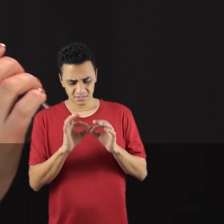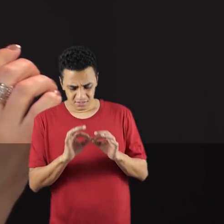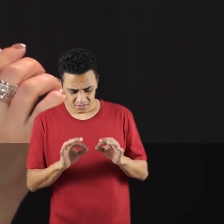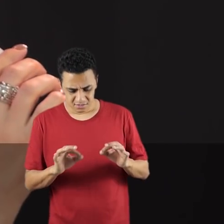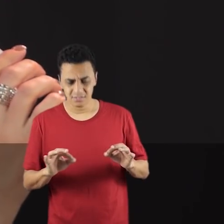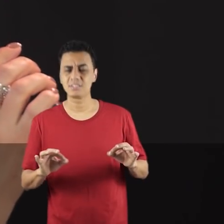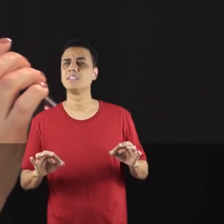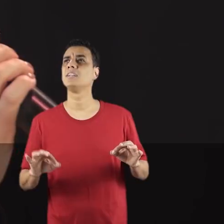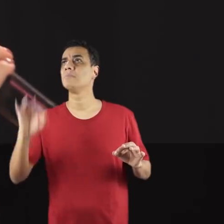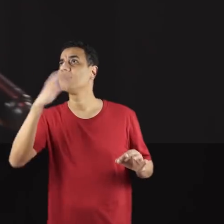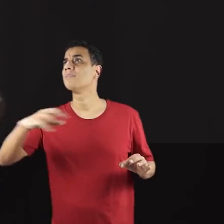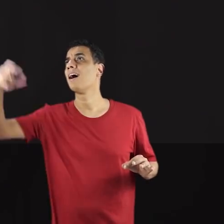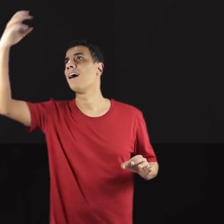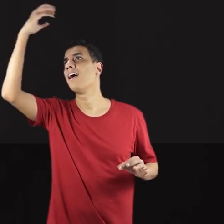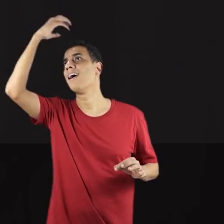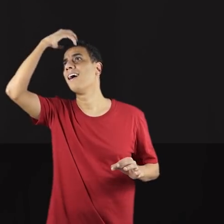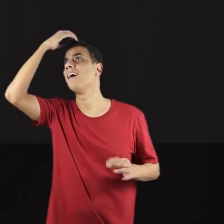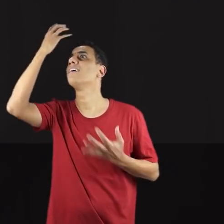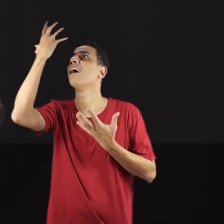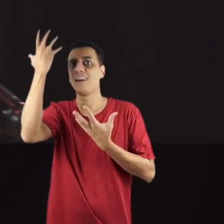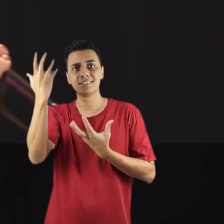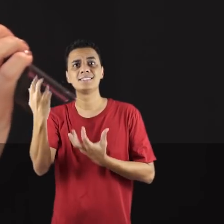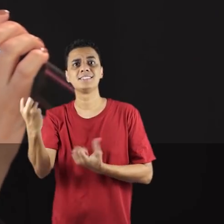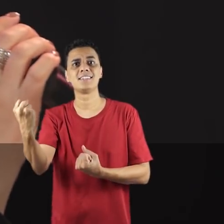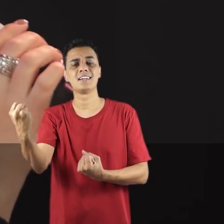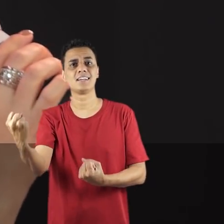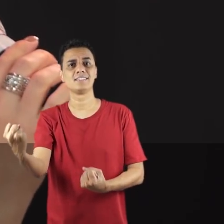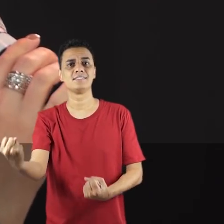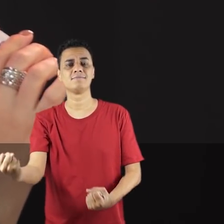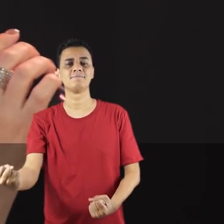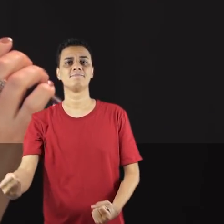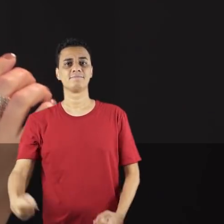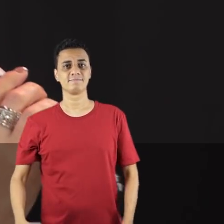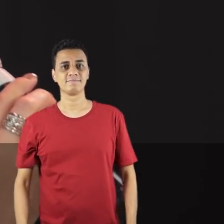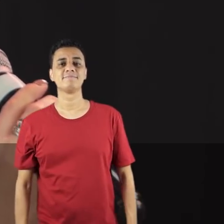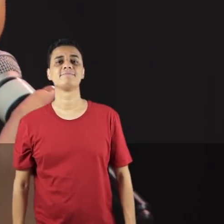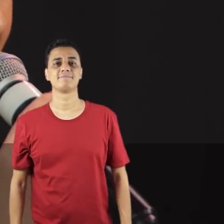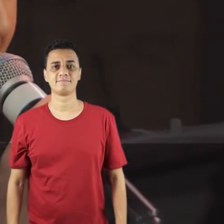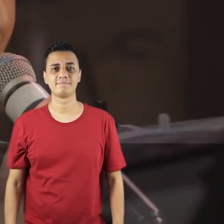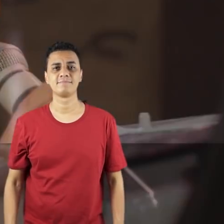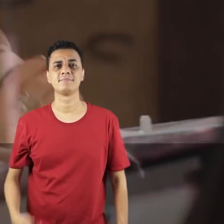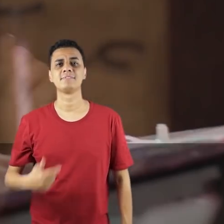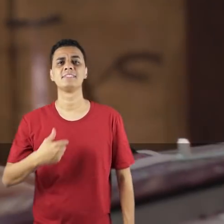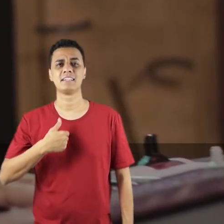Quem sou eu para que o grande rei me receba assim?